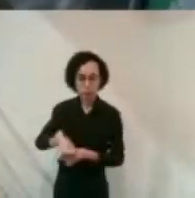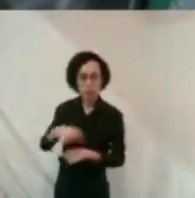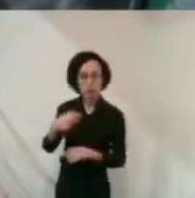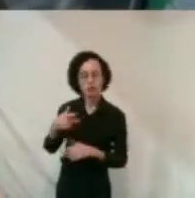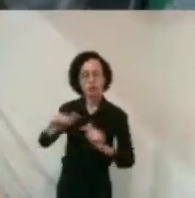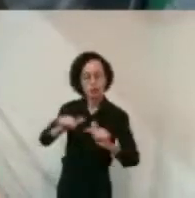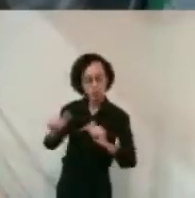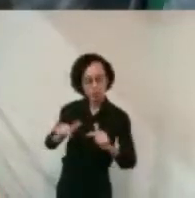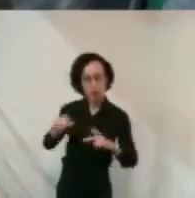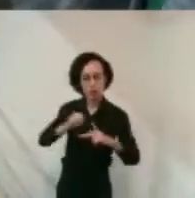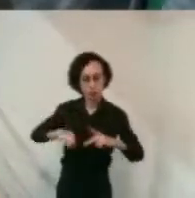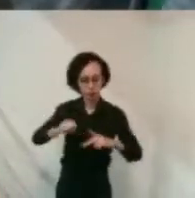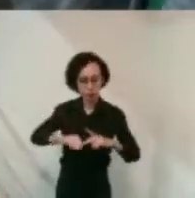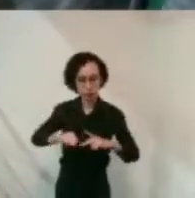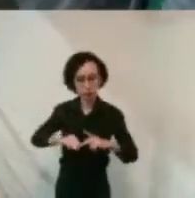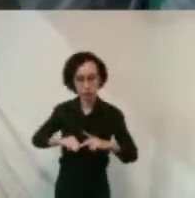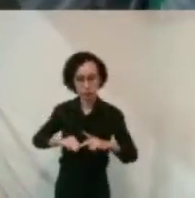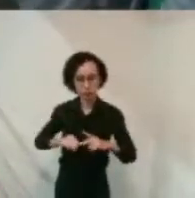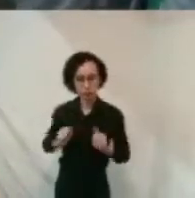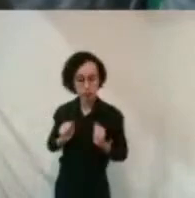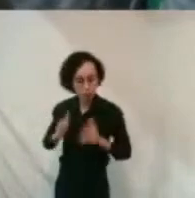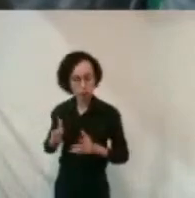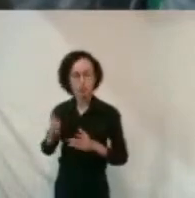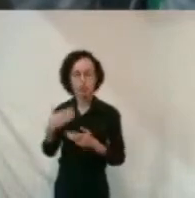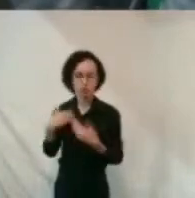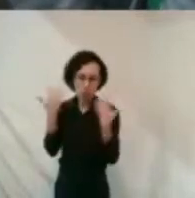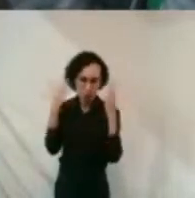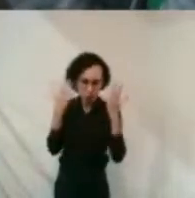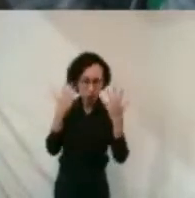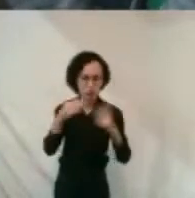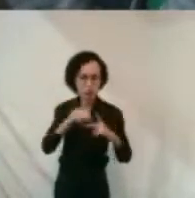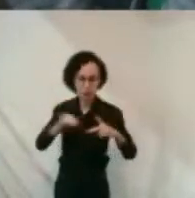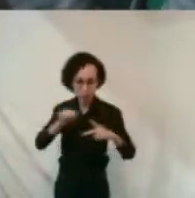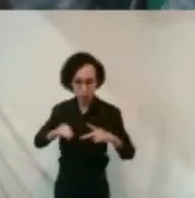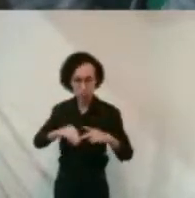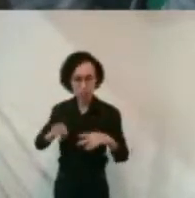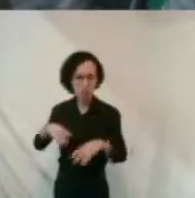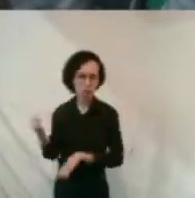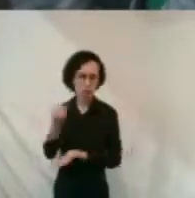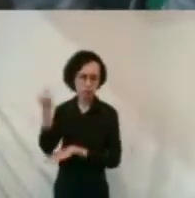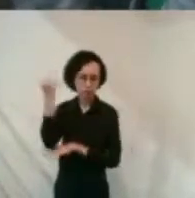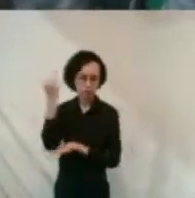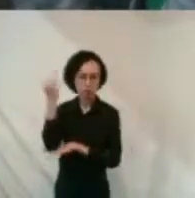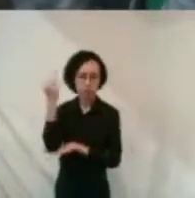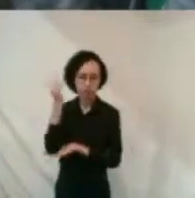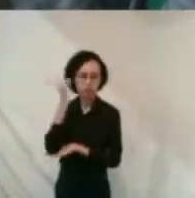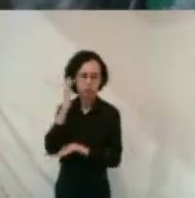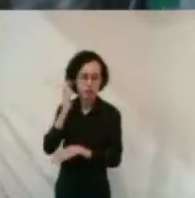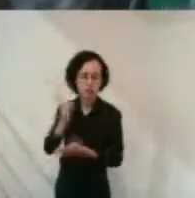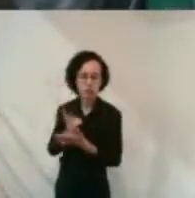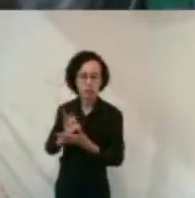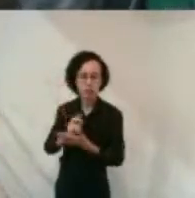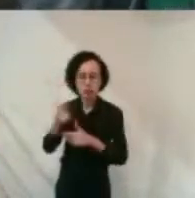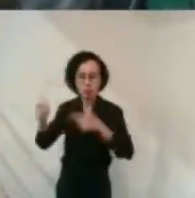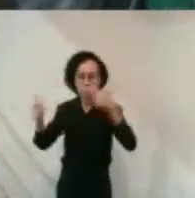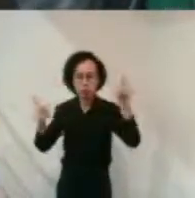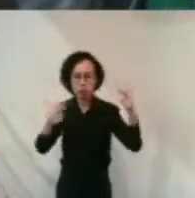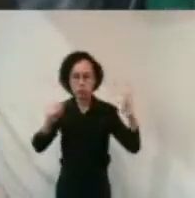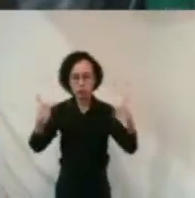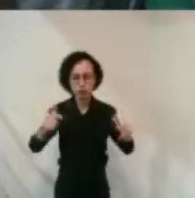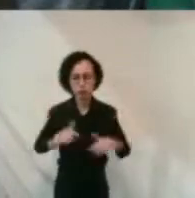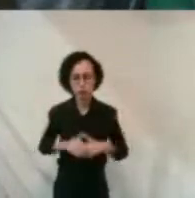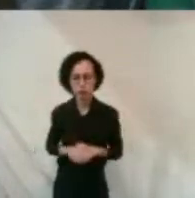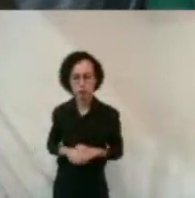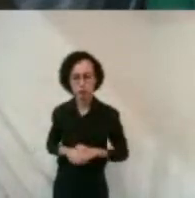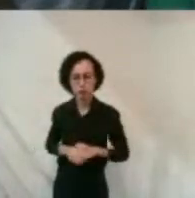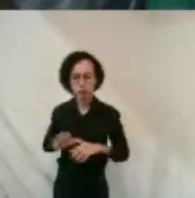Ministério Público aqui de Pernambuco, a iniciativa, quero parabenizar, é fundamental. E acho que isso deve se estender pelo resto do país. Nós